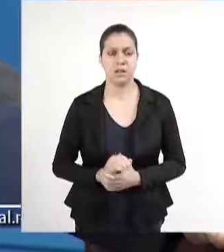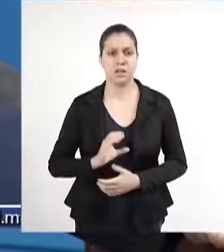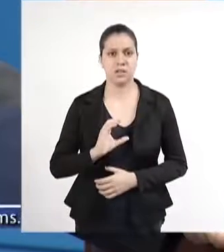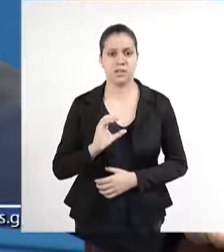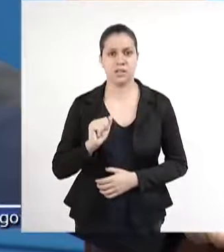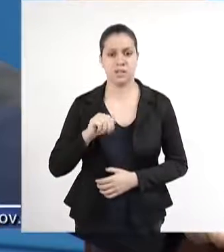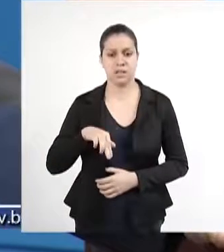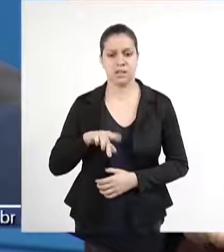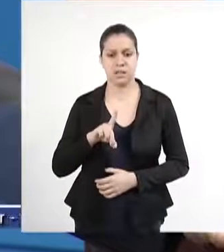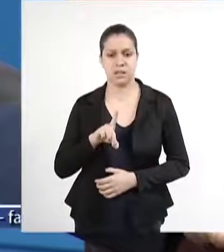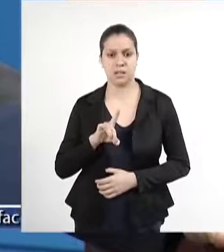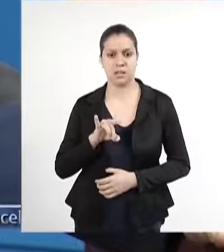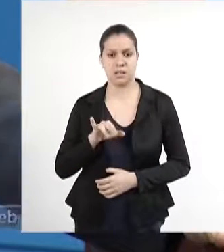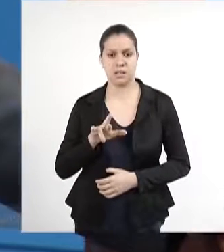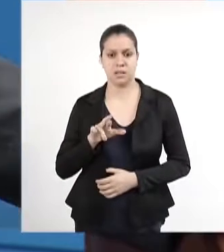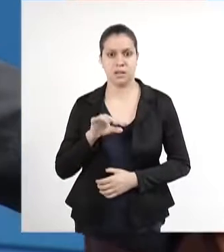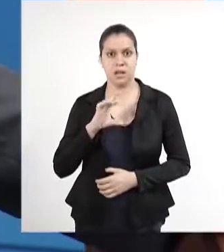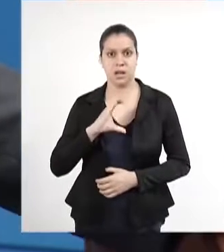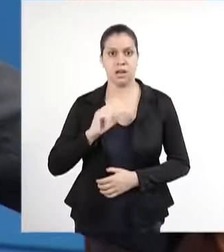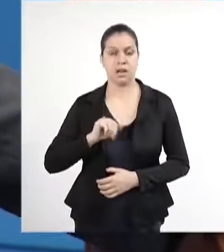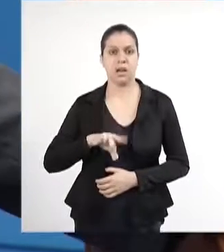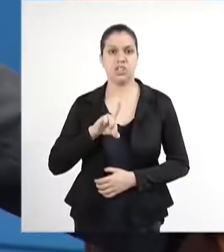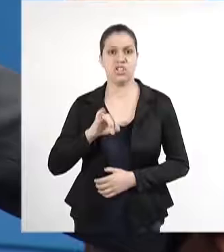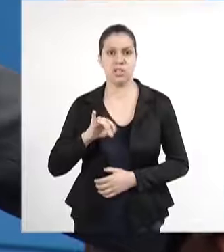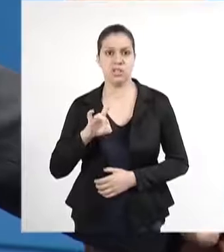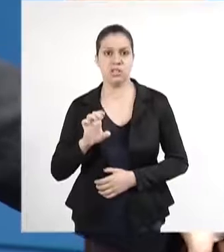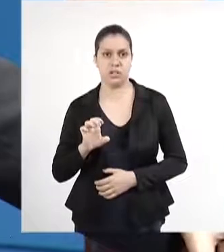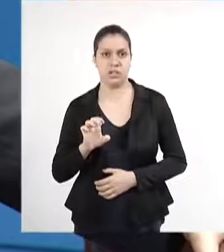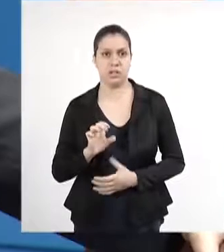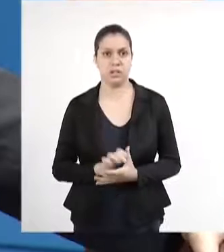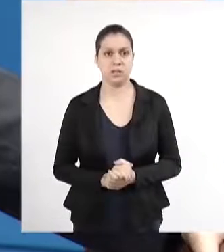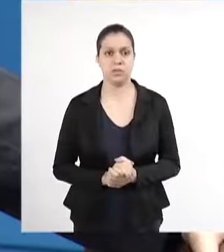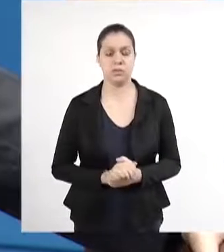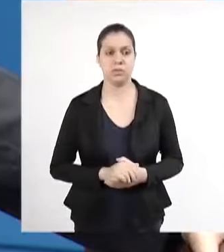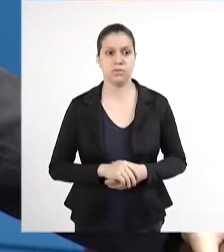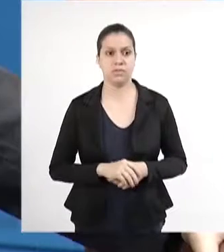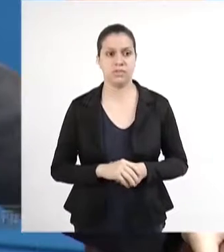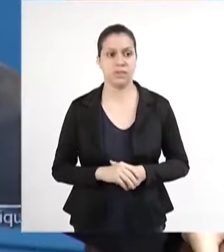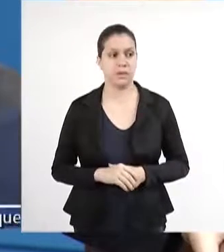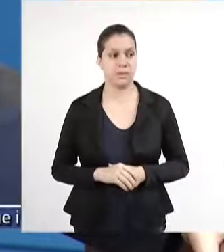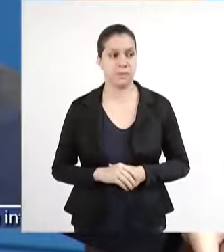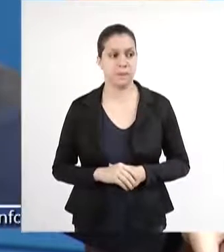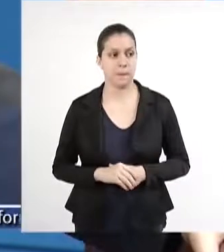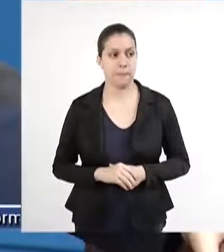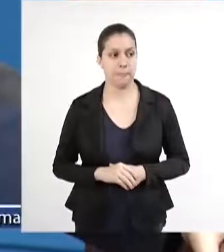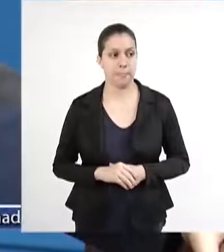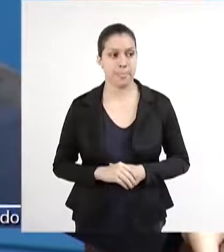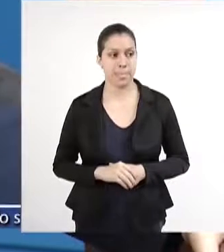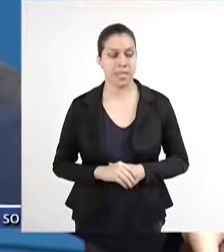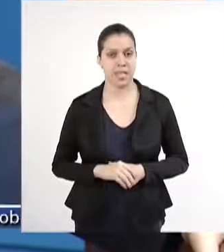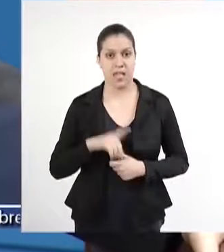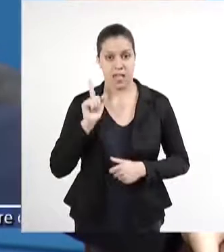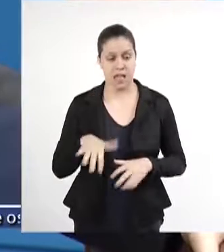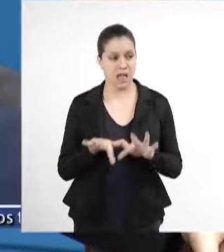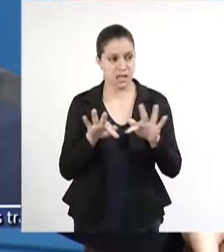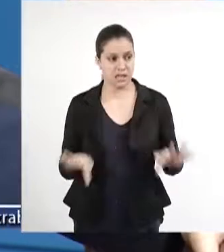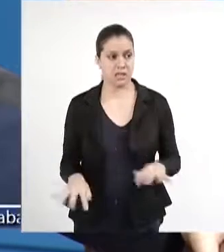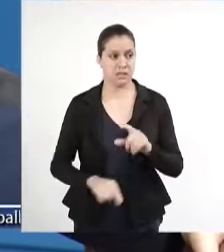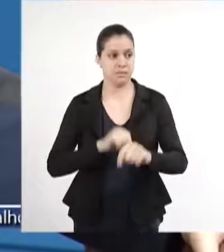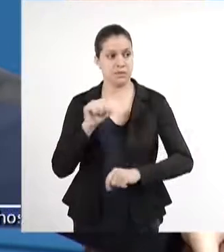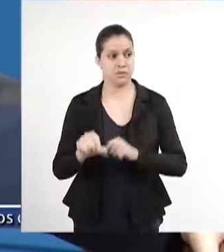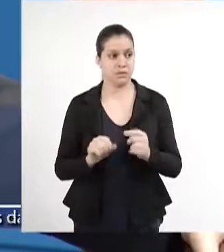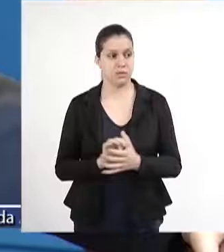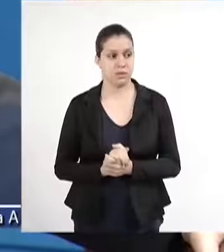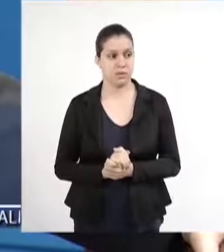13. E nós devemos 8, aproximadamente, para o governo federal. Então, é simples, a ideia na nossa